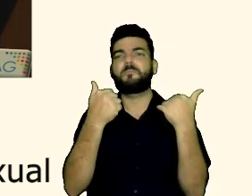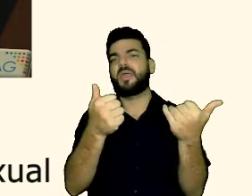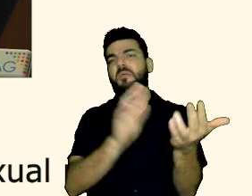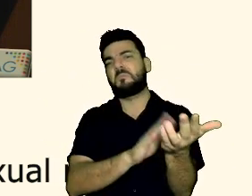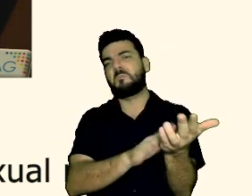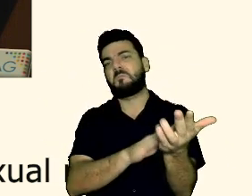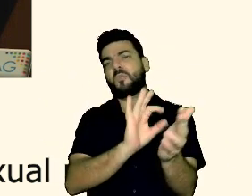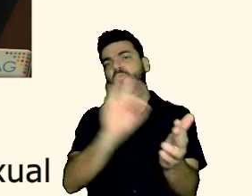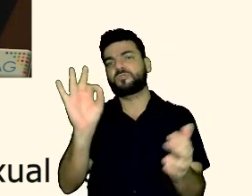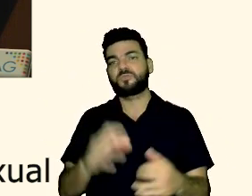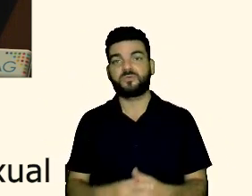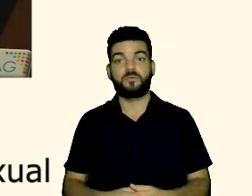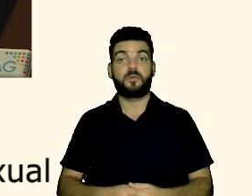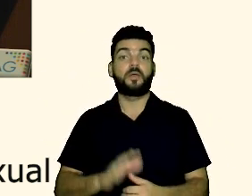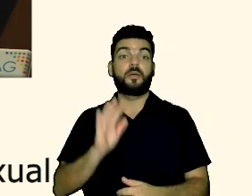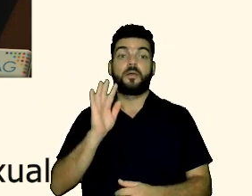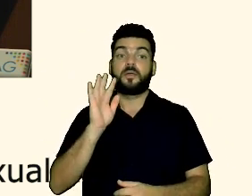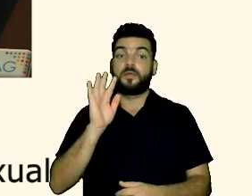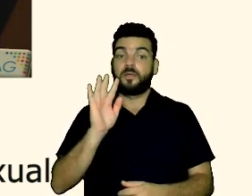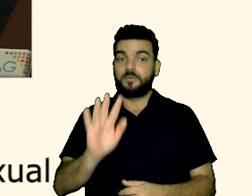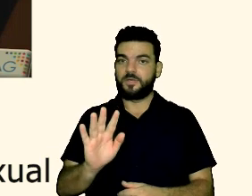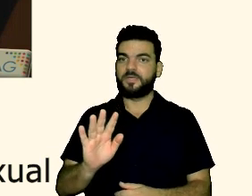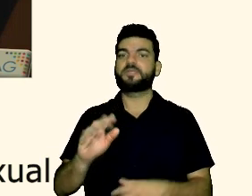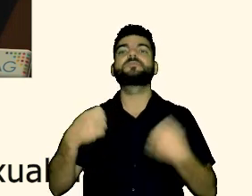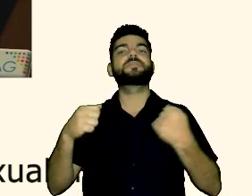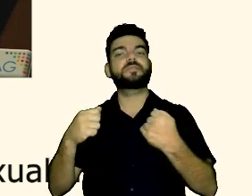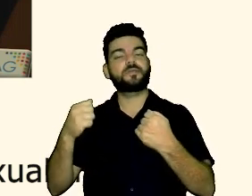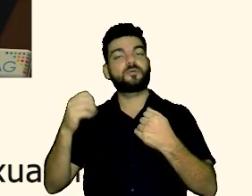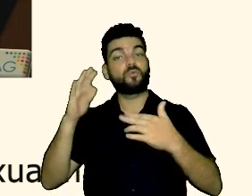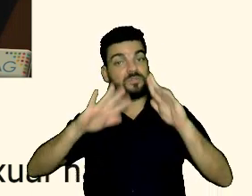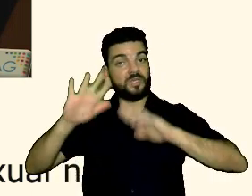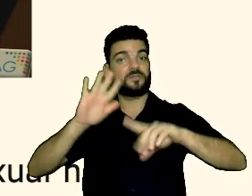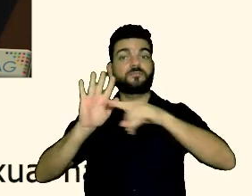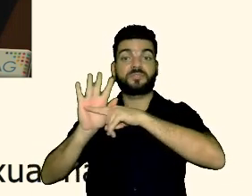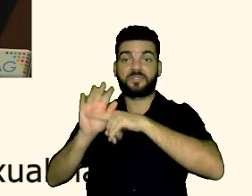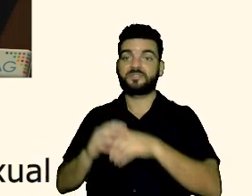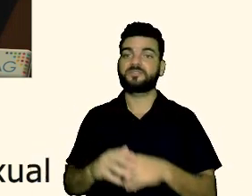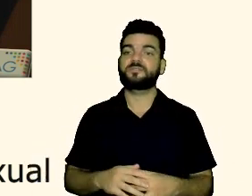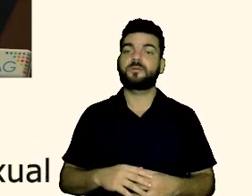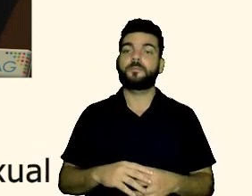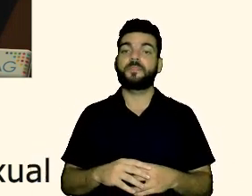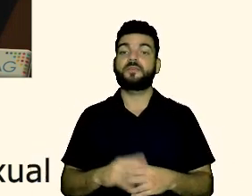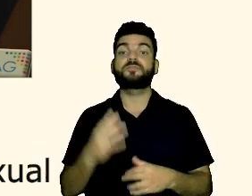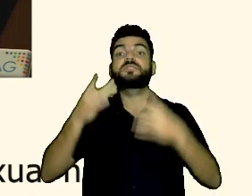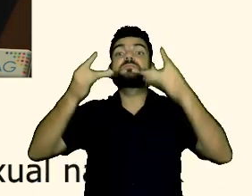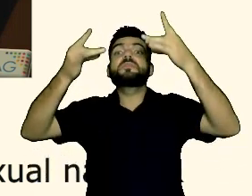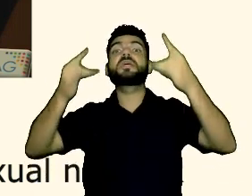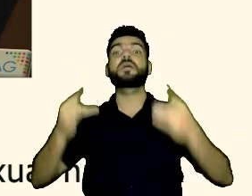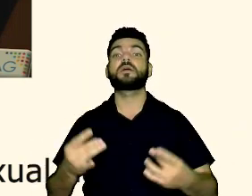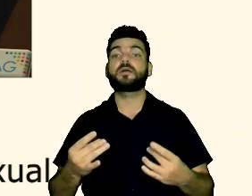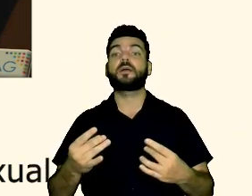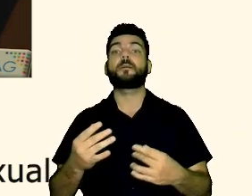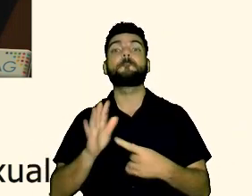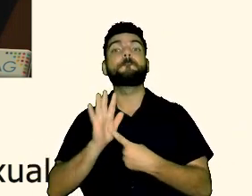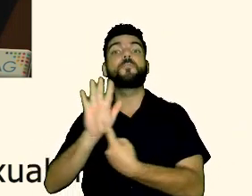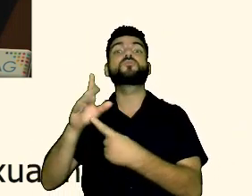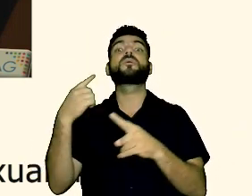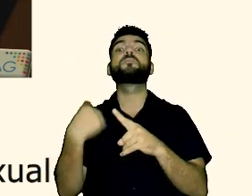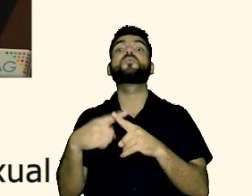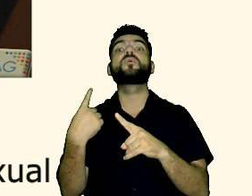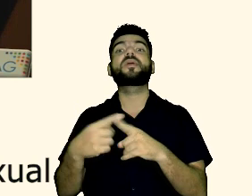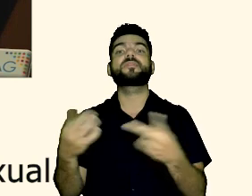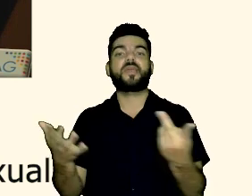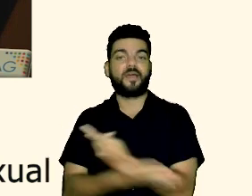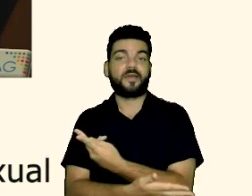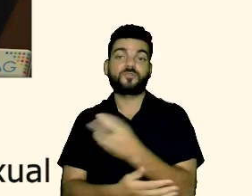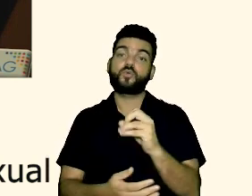um feedback descritivo, aponte por que você acha que a Luciana é ótima. Muito bem, Luciana, está ótimo, seu